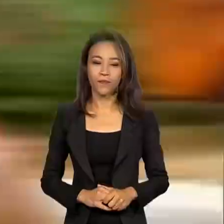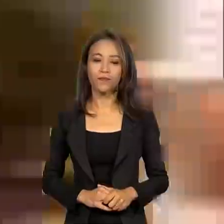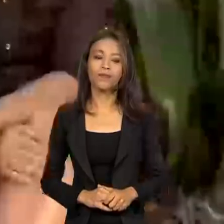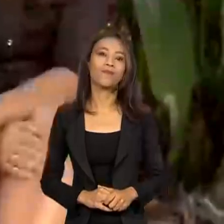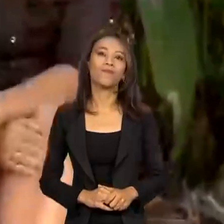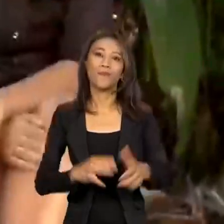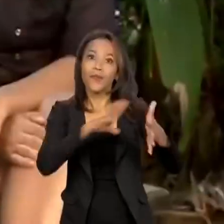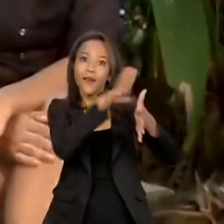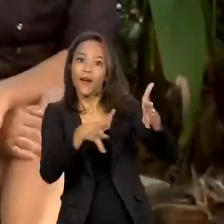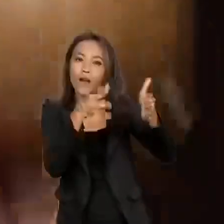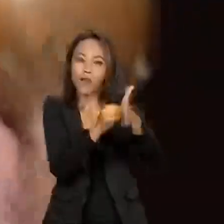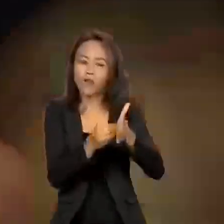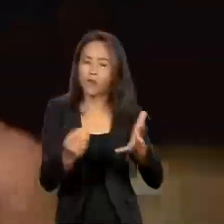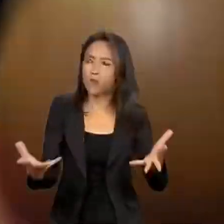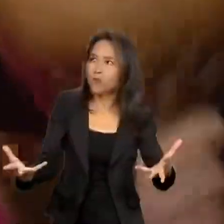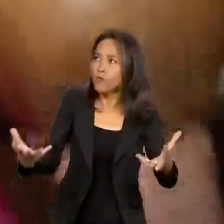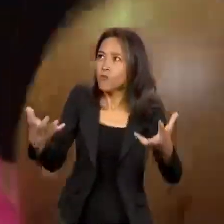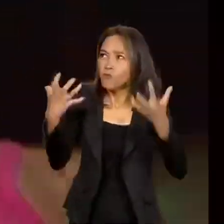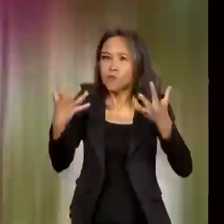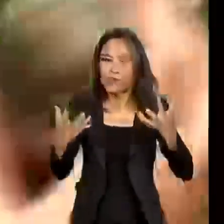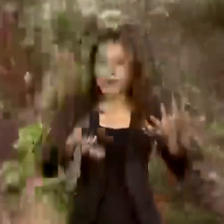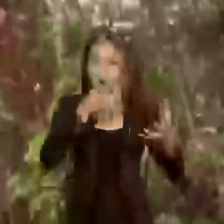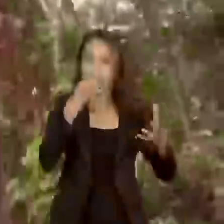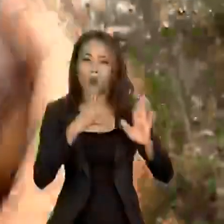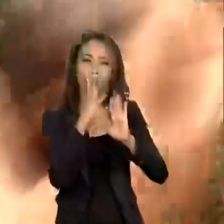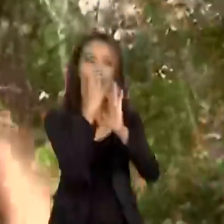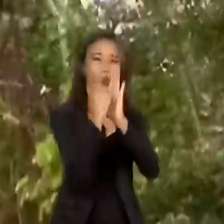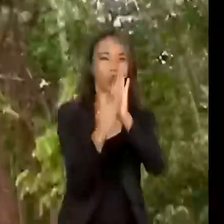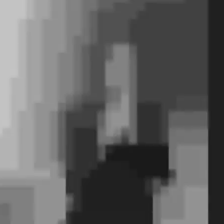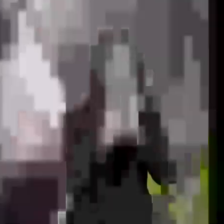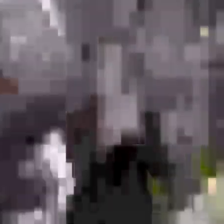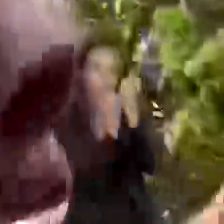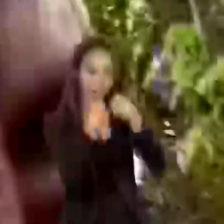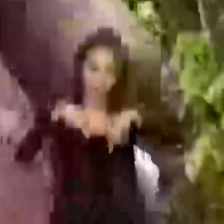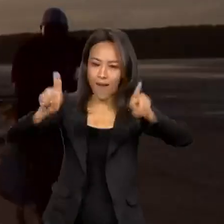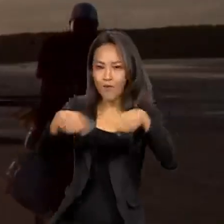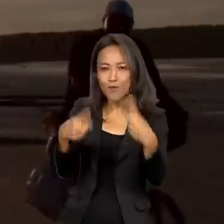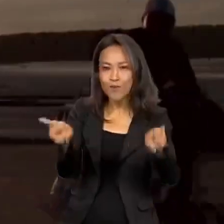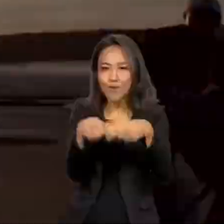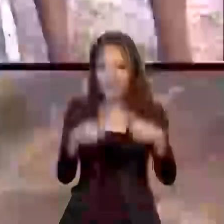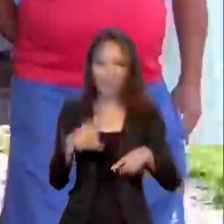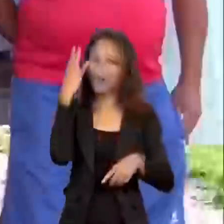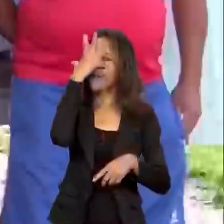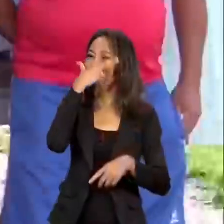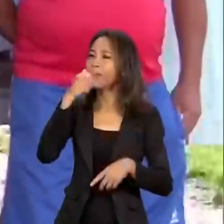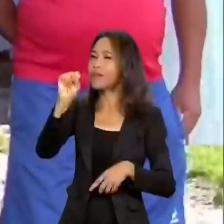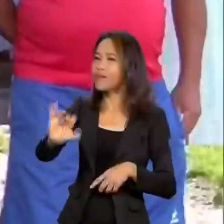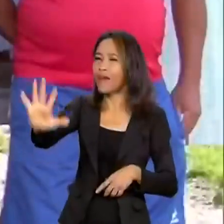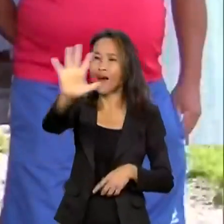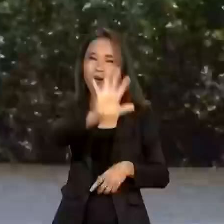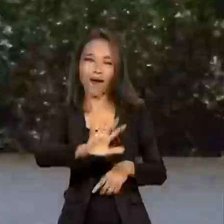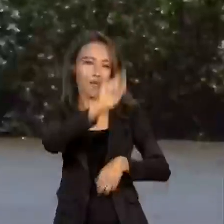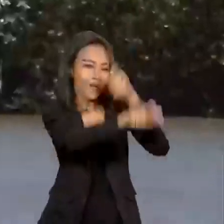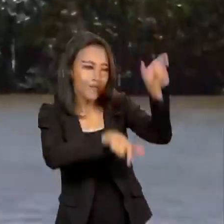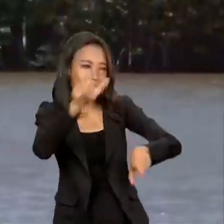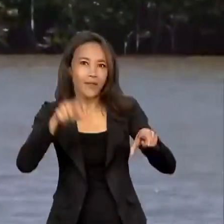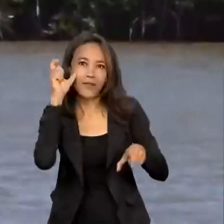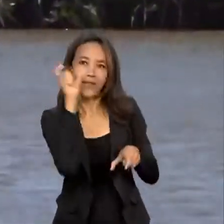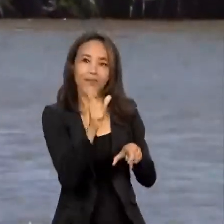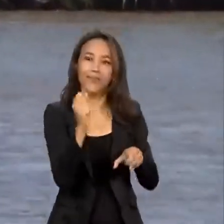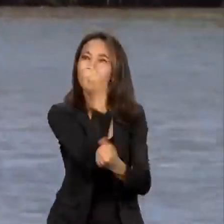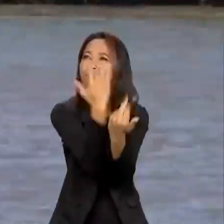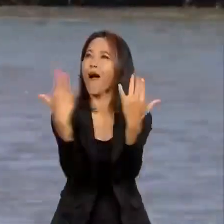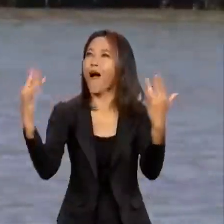A Amazônia é muito rica em argumentos, em conteúdo para fazer música. Belíssimas imagens, personagens interessantes,